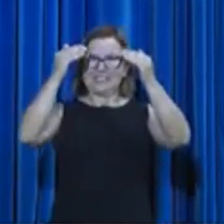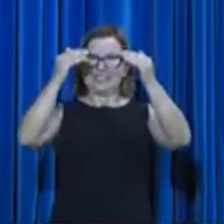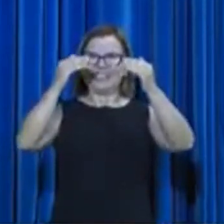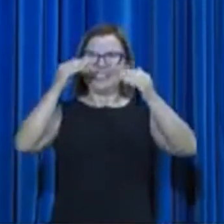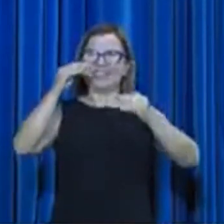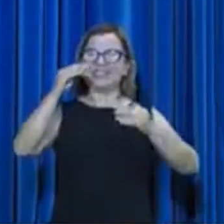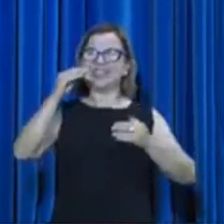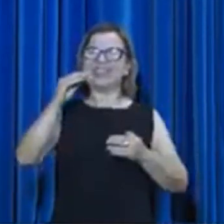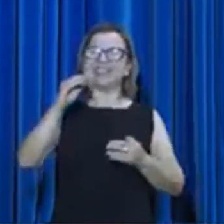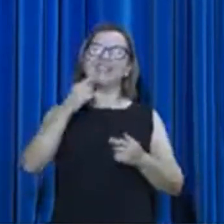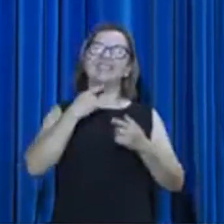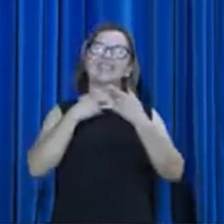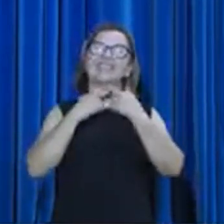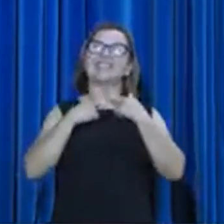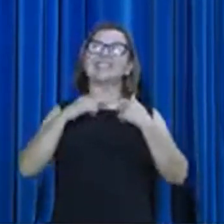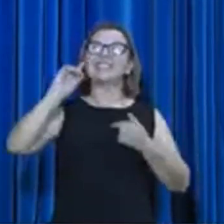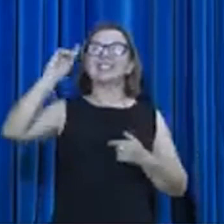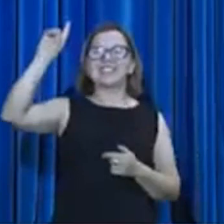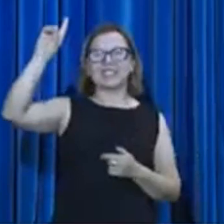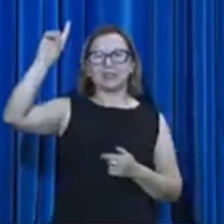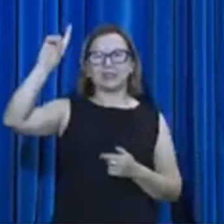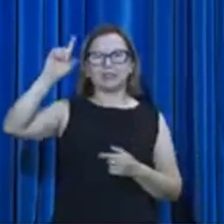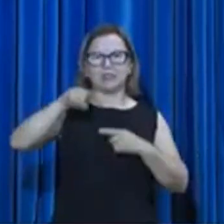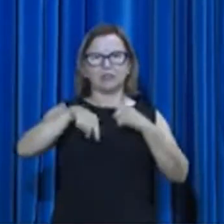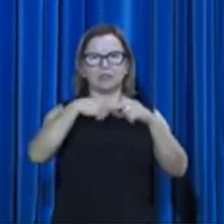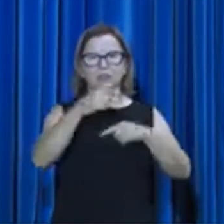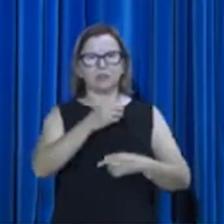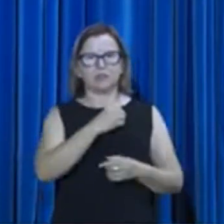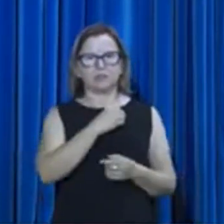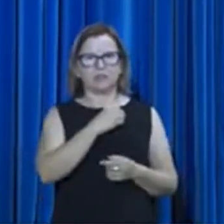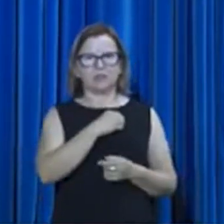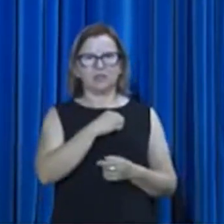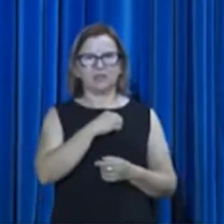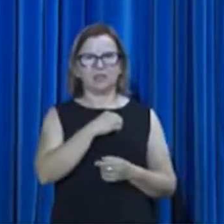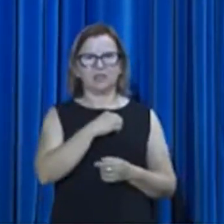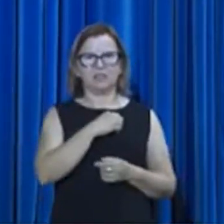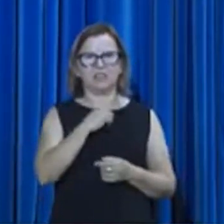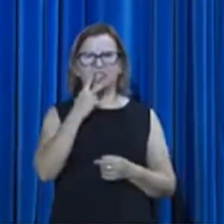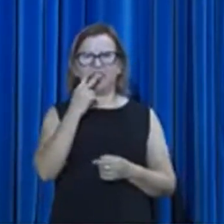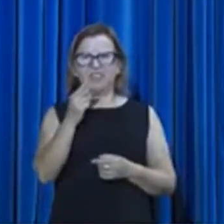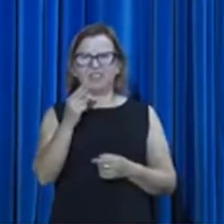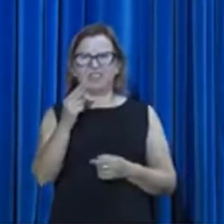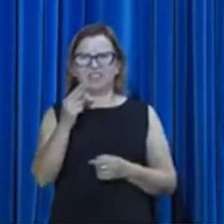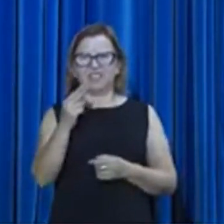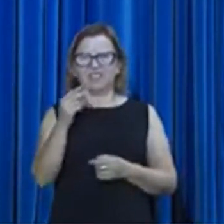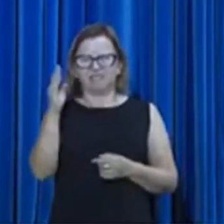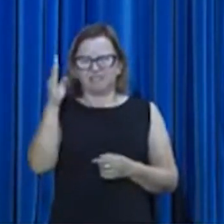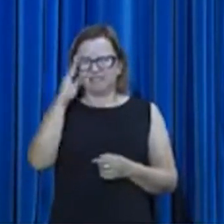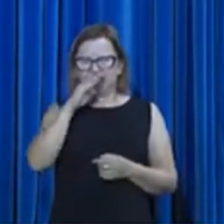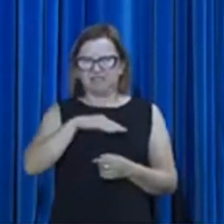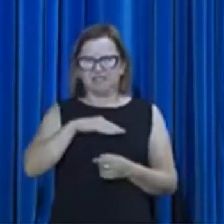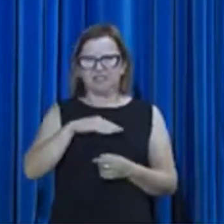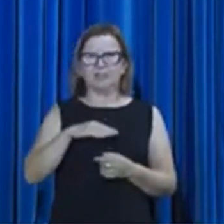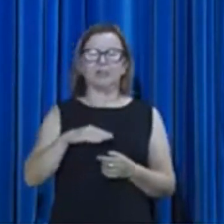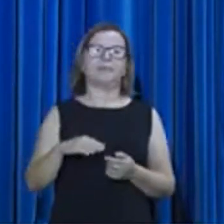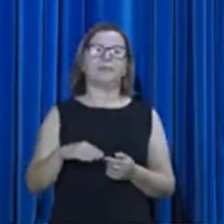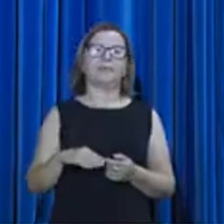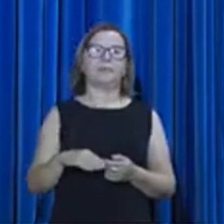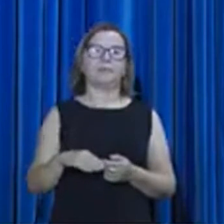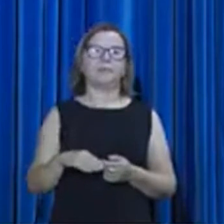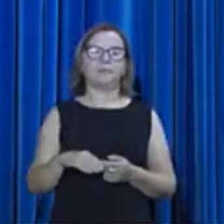queda, passou a viver em função de sua tirânica vontade. Depois você veja o que diz Êxodo capítulo